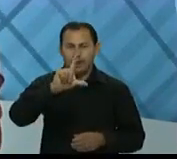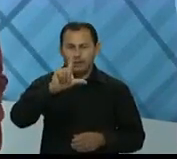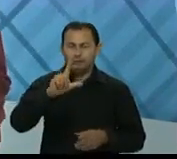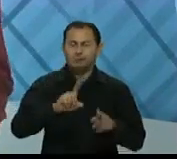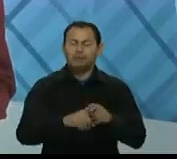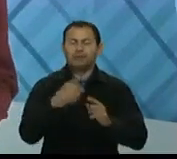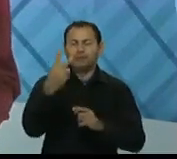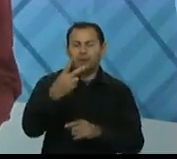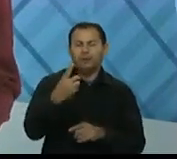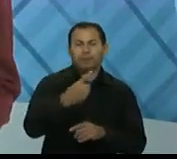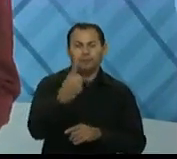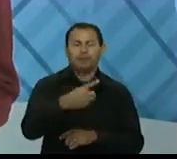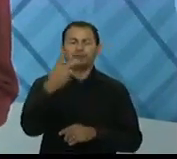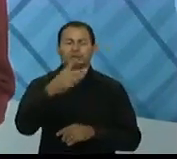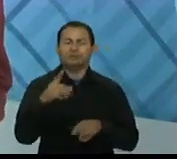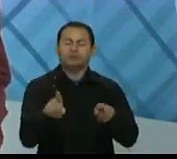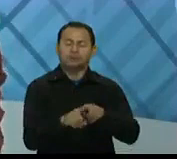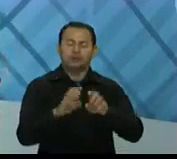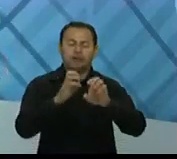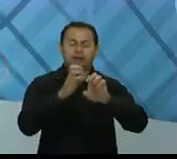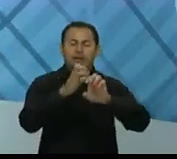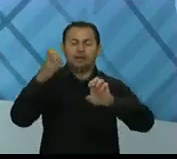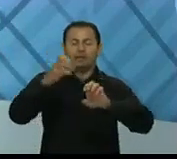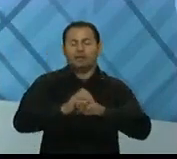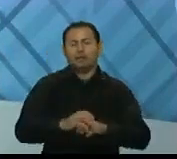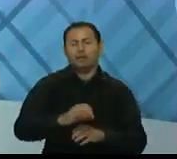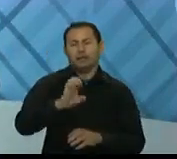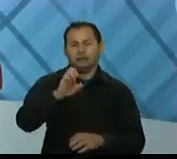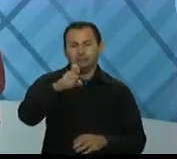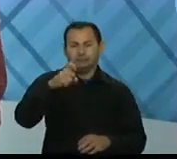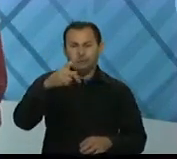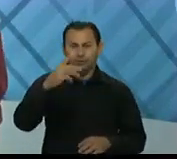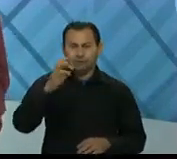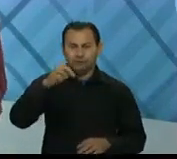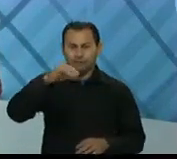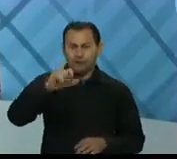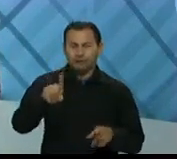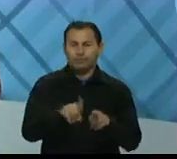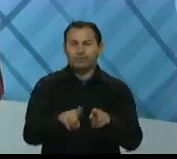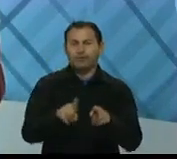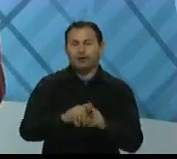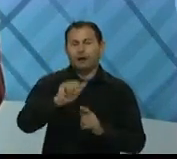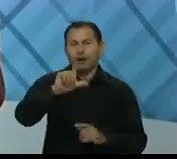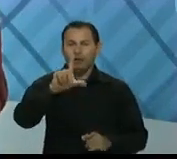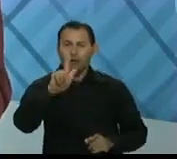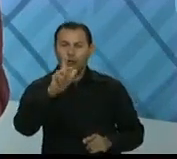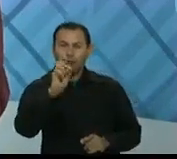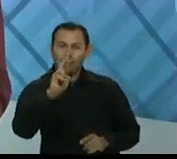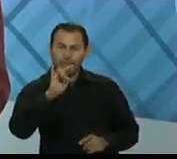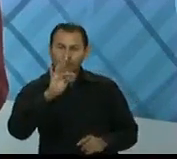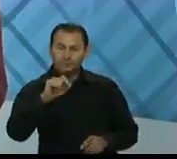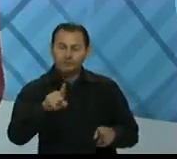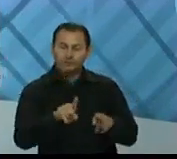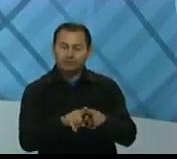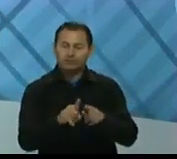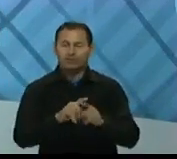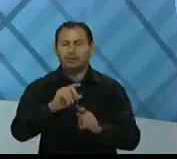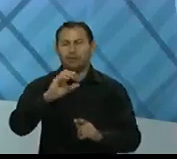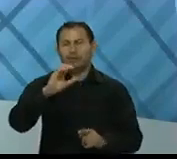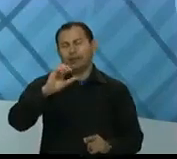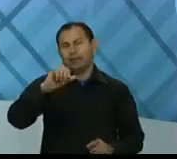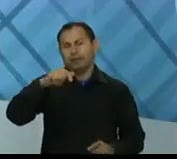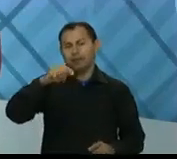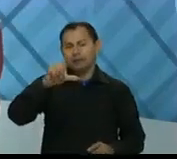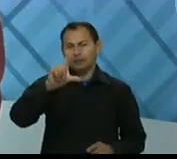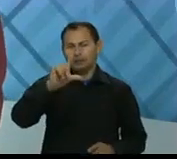segundo grau, a exponencial, a logarítmica e a trigonométrica. Então, vamos estar recordando estes conceitos.